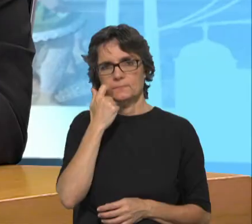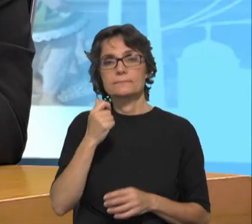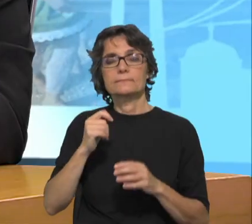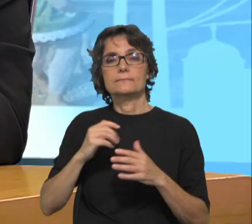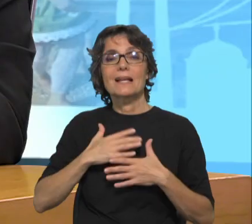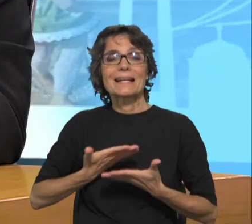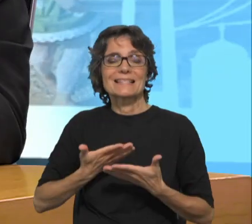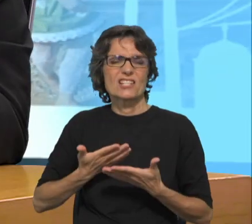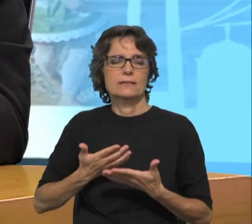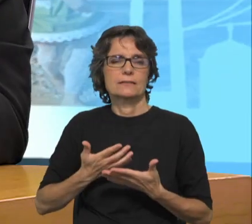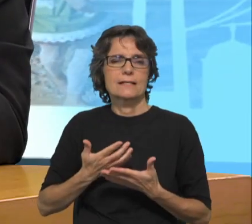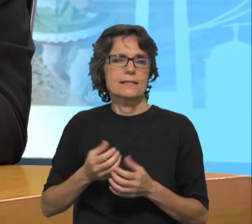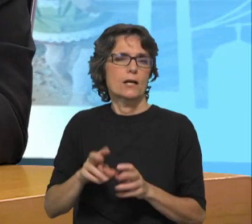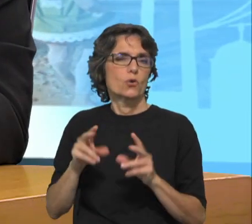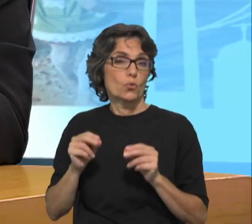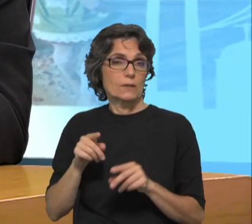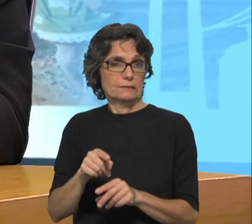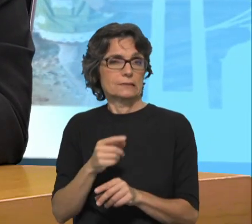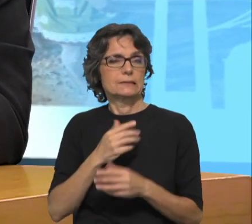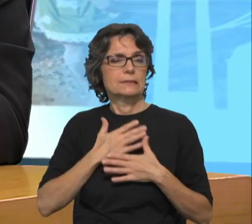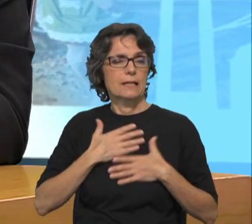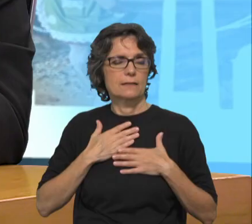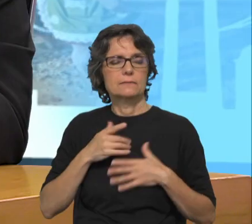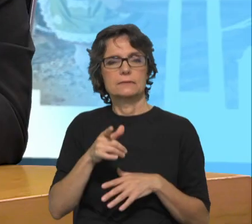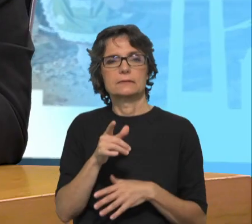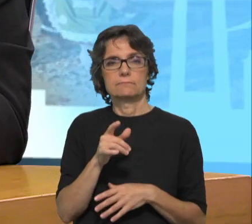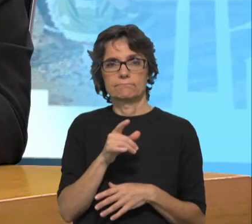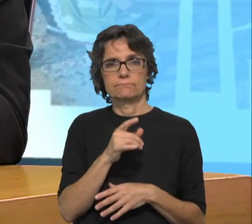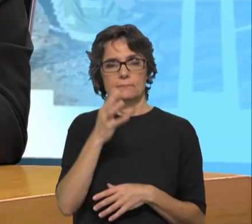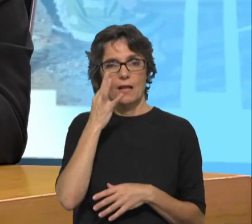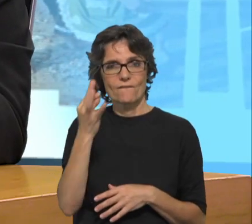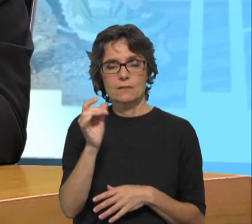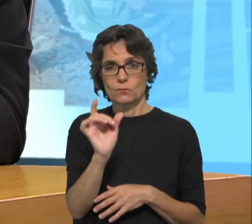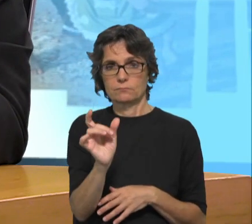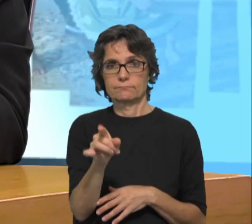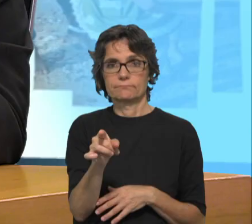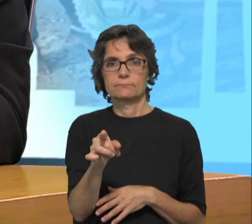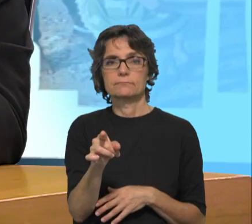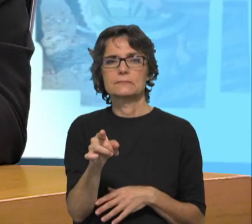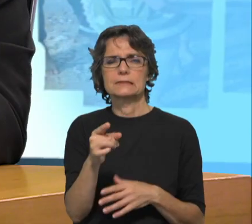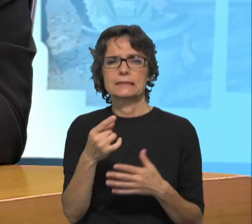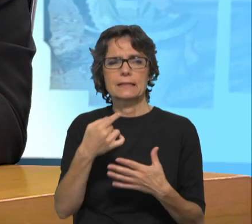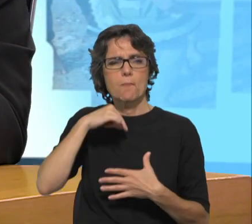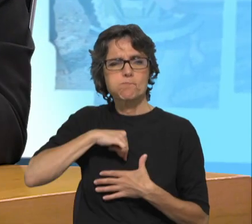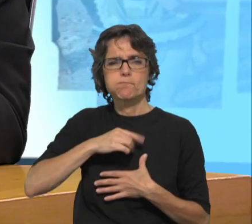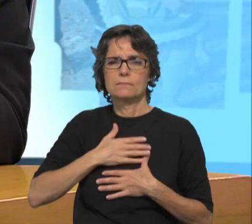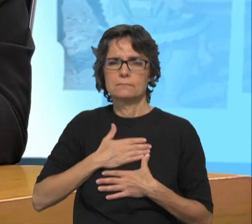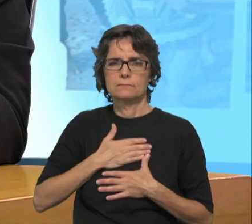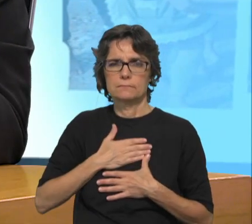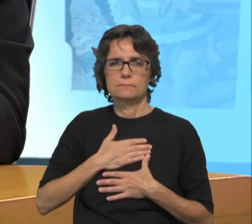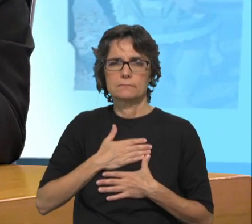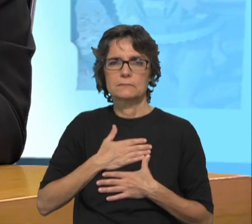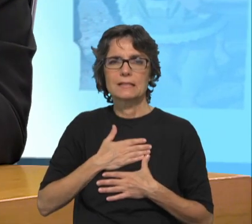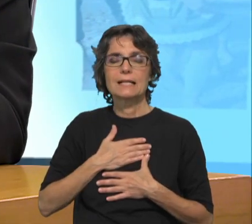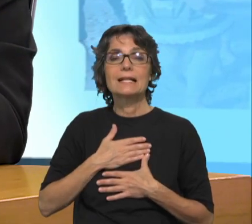à outra margem, comoveu-se, ou seja, este verbo vem a partir de uma palavra que significa entranhas, vísceras, ou seja, foi